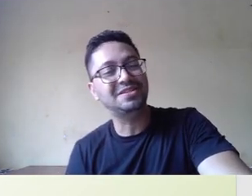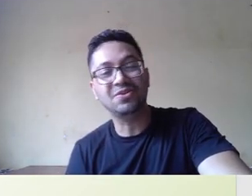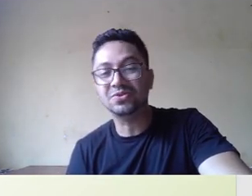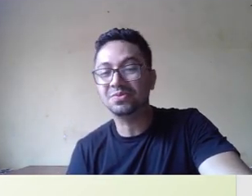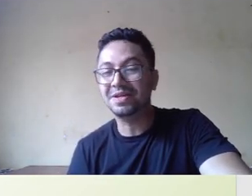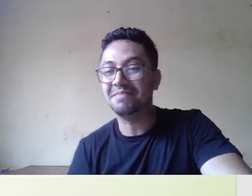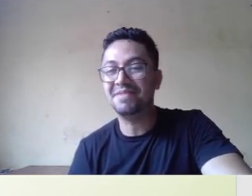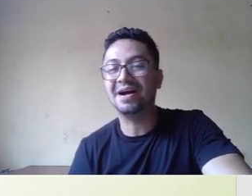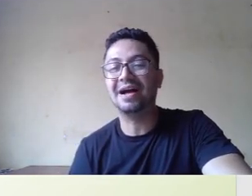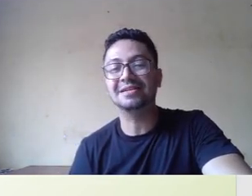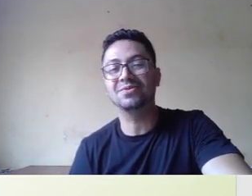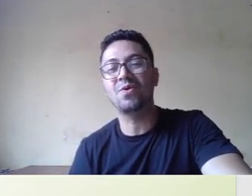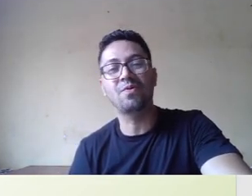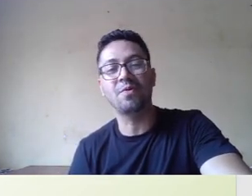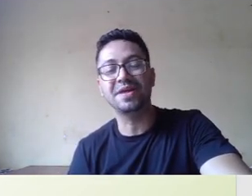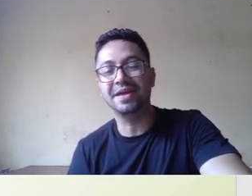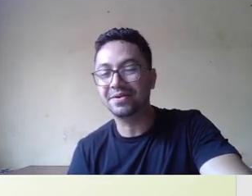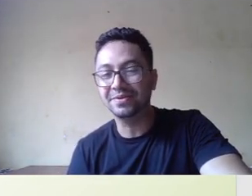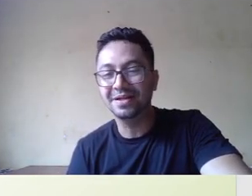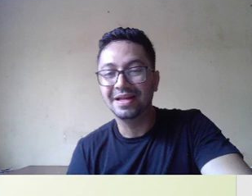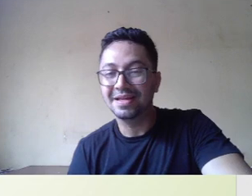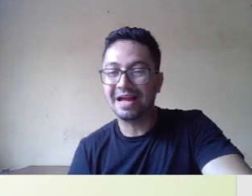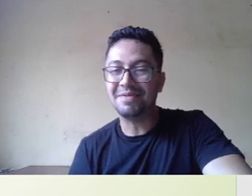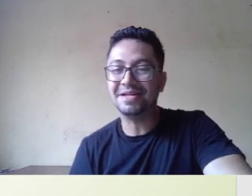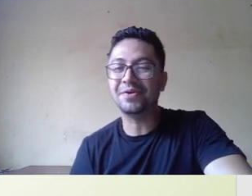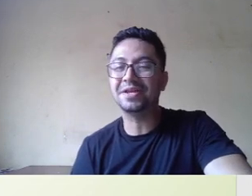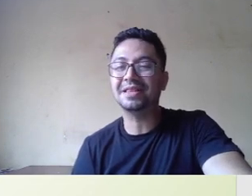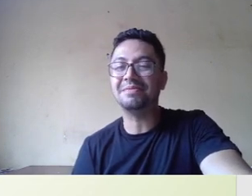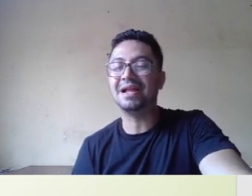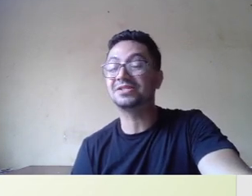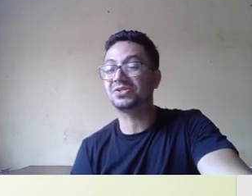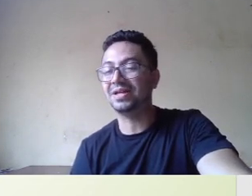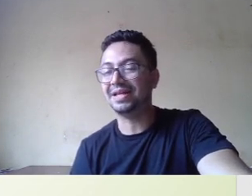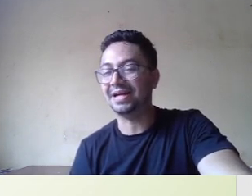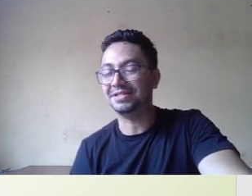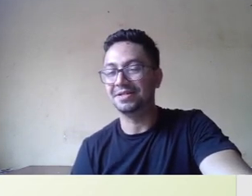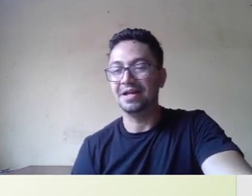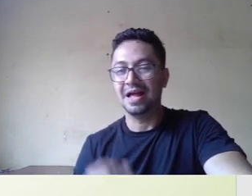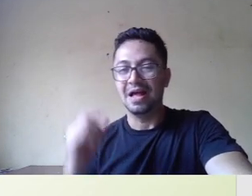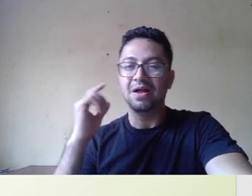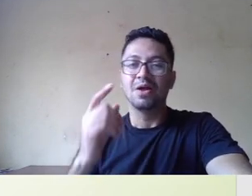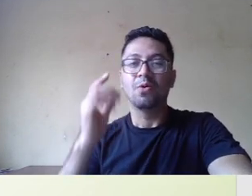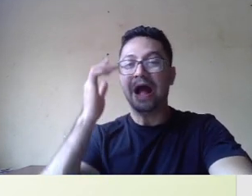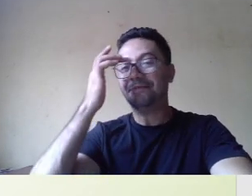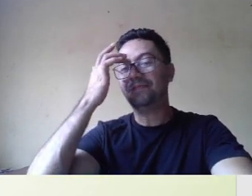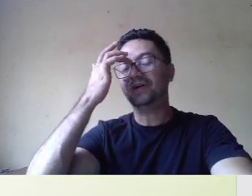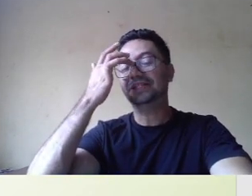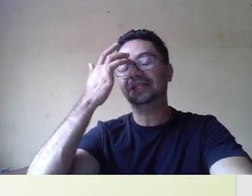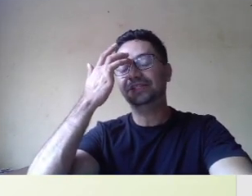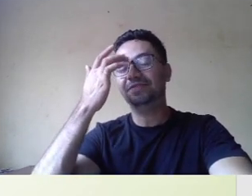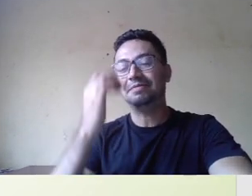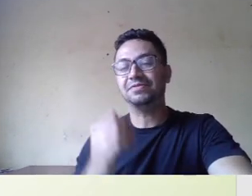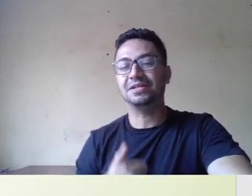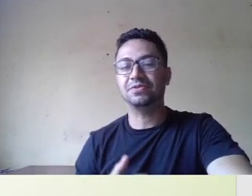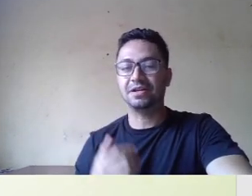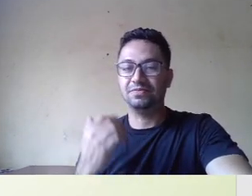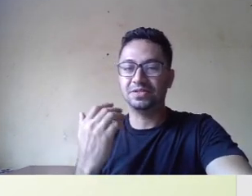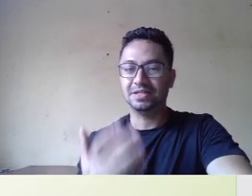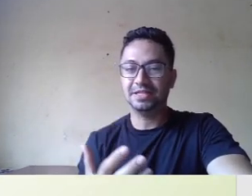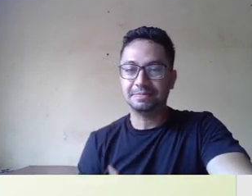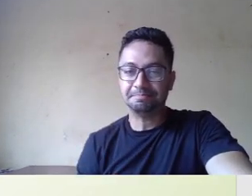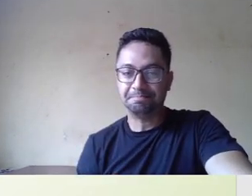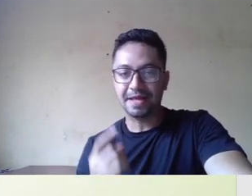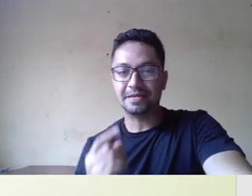chocolate delicioso, minha irmã casou com um homem rico e amanhã eu irei trabalhar só à tarde. Qual é a proposta dessa atividade para vocês? Eu